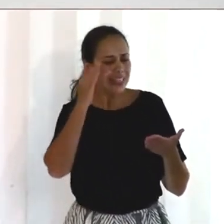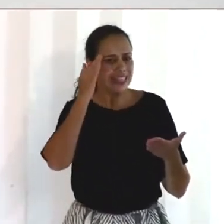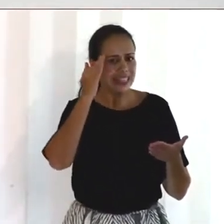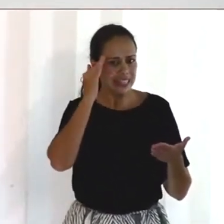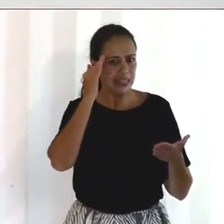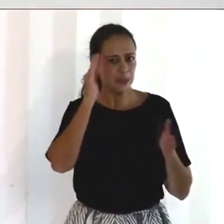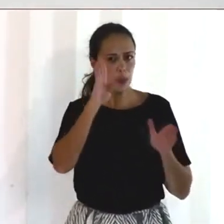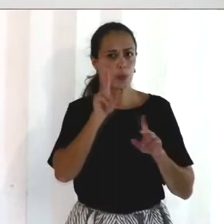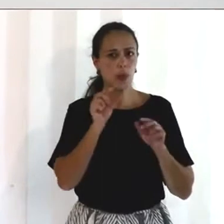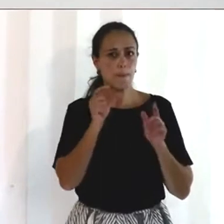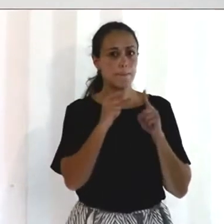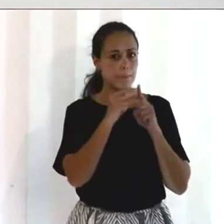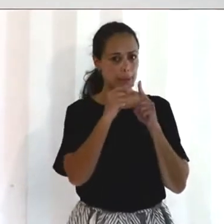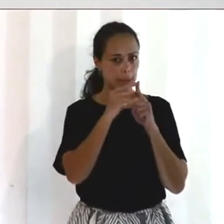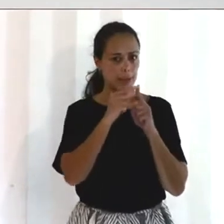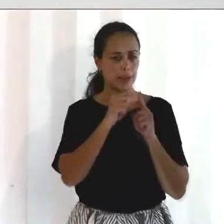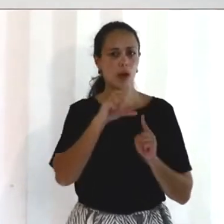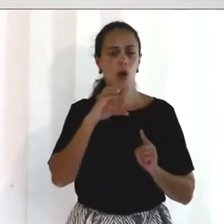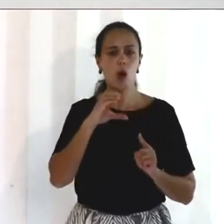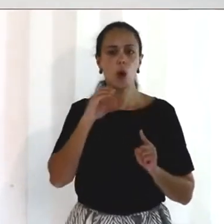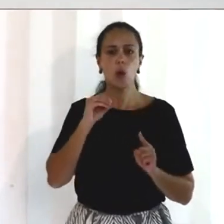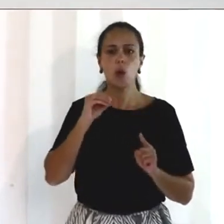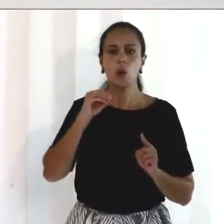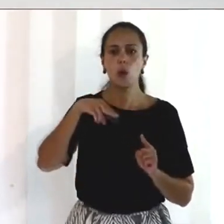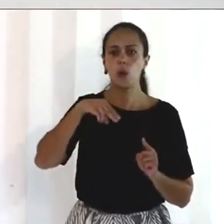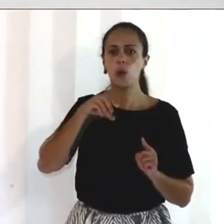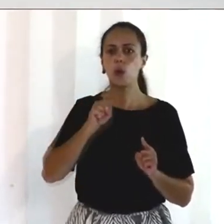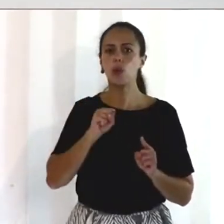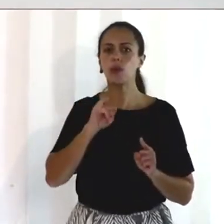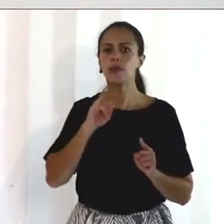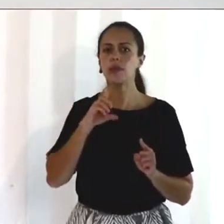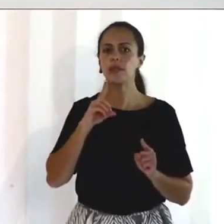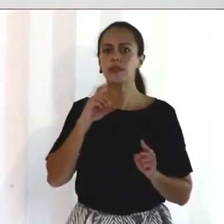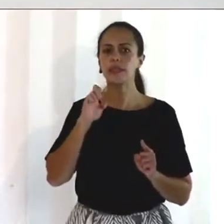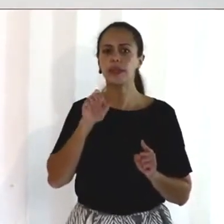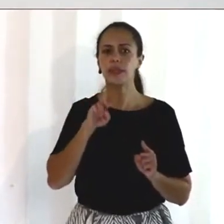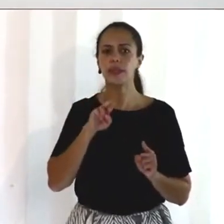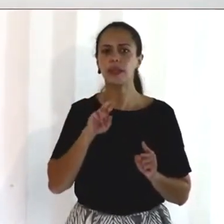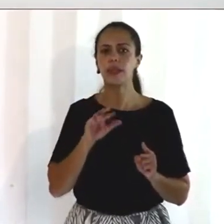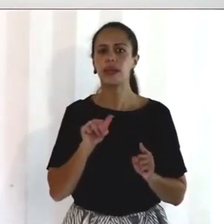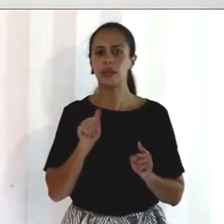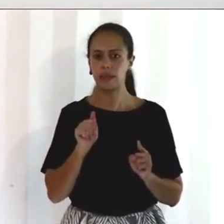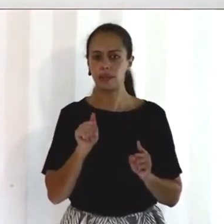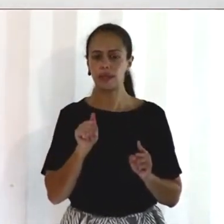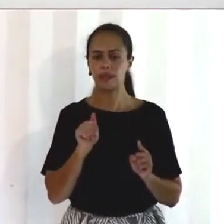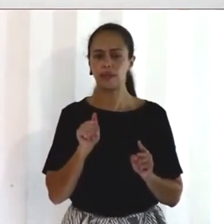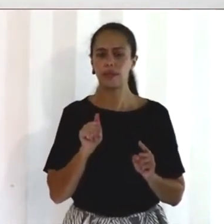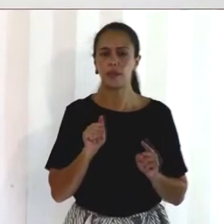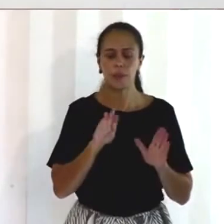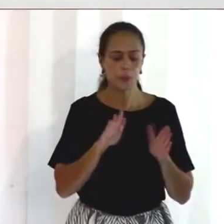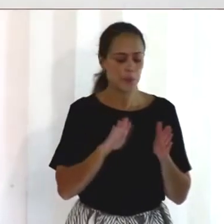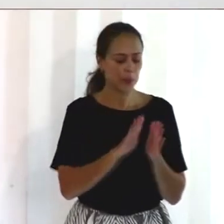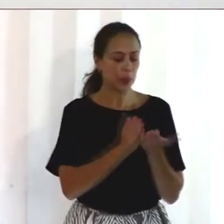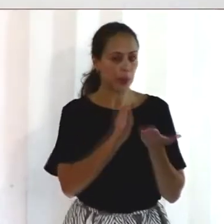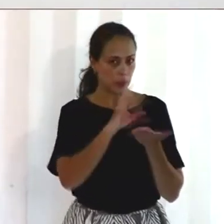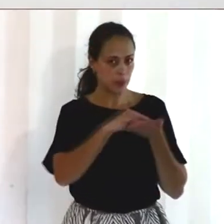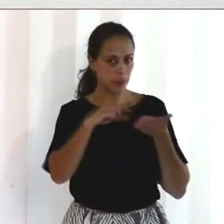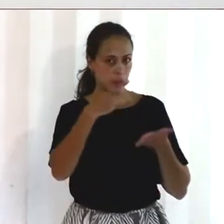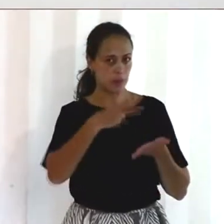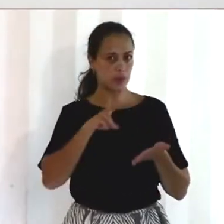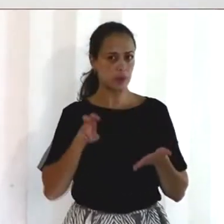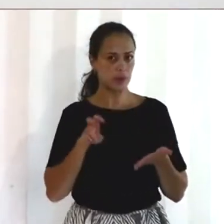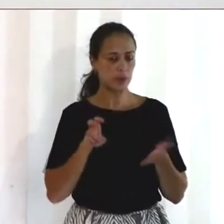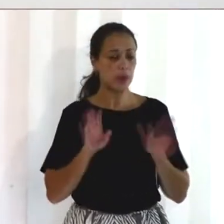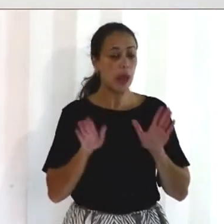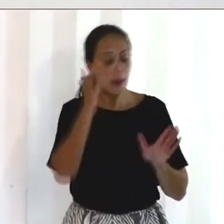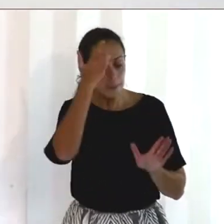quer dizer. Mas aquele que considera atentamente na lei perfeita, lei da liberdade, nela persevera,